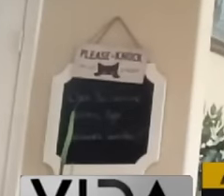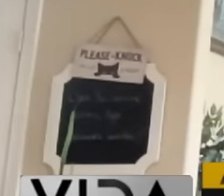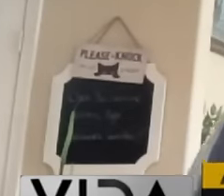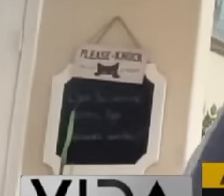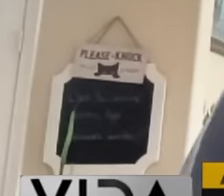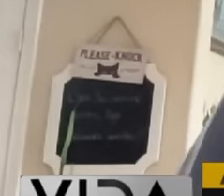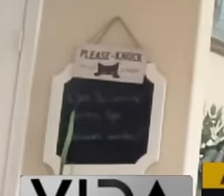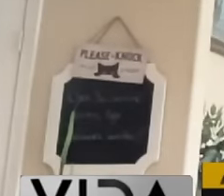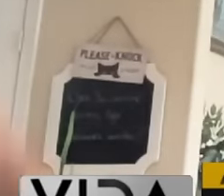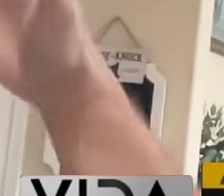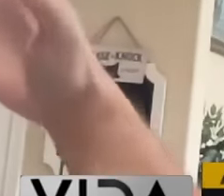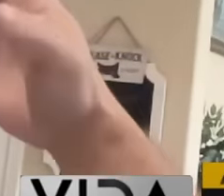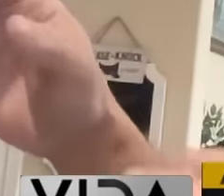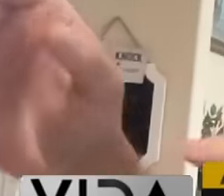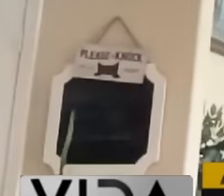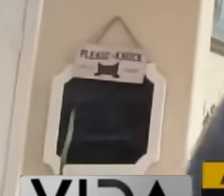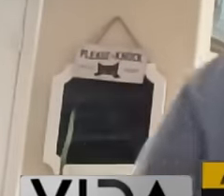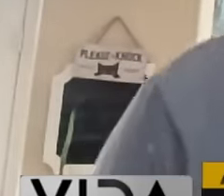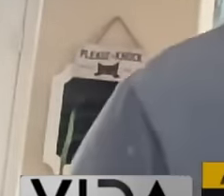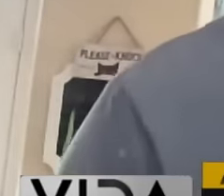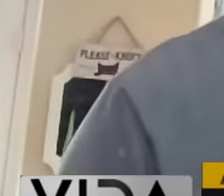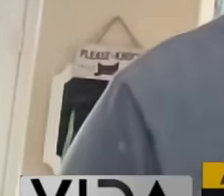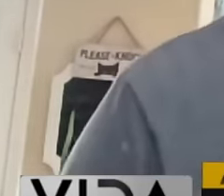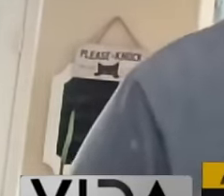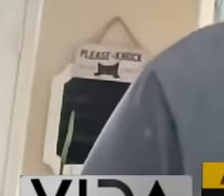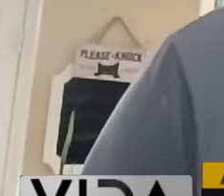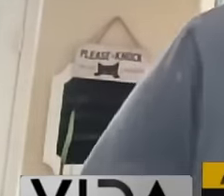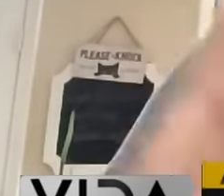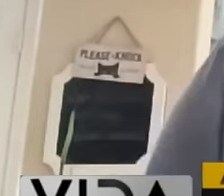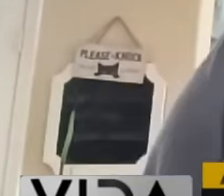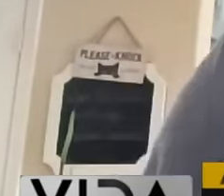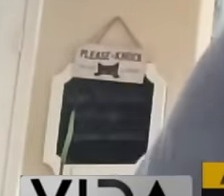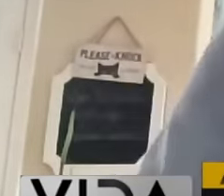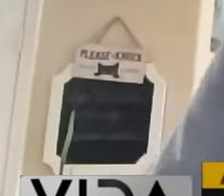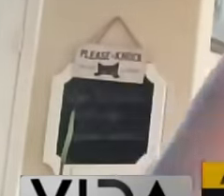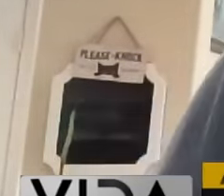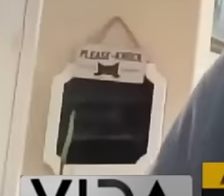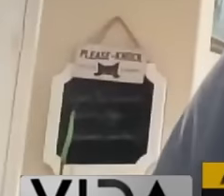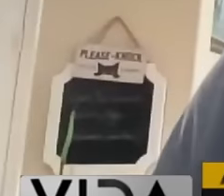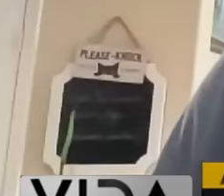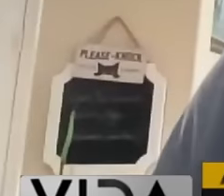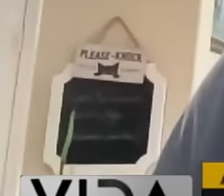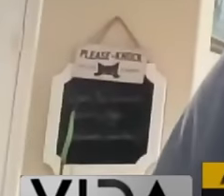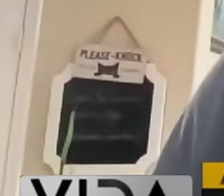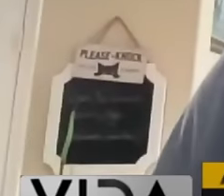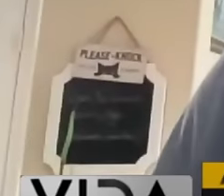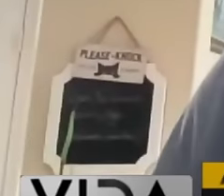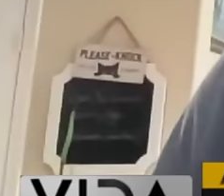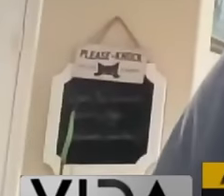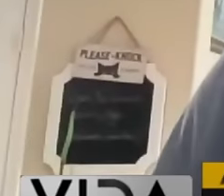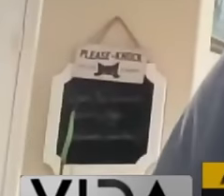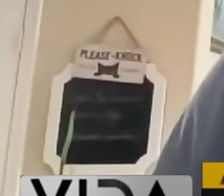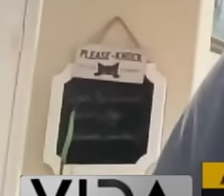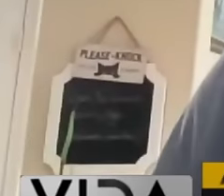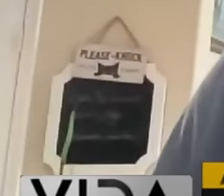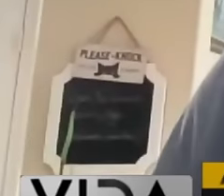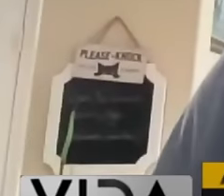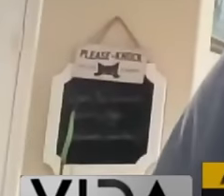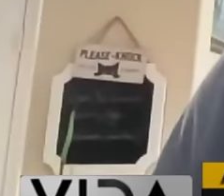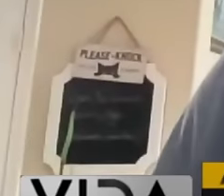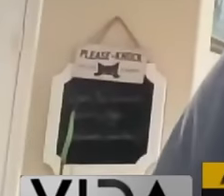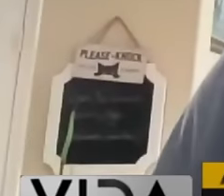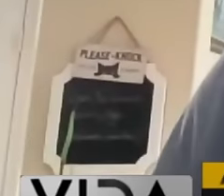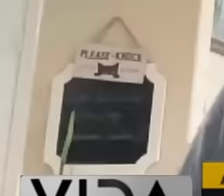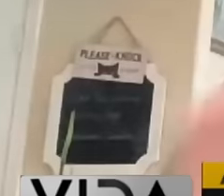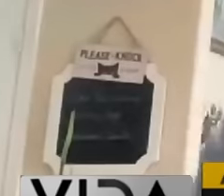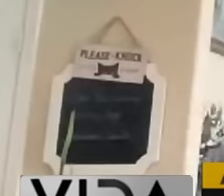Ah, vocês acreditam no jornalista ou na Polícia Federal? Jornalista, 100%. Jornalista,